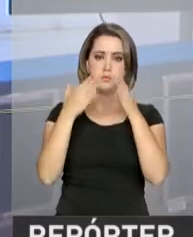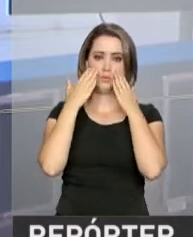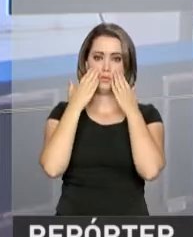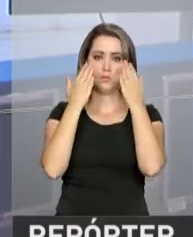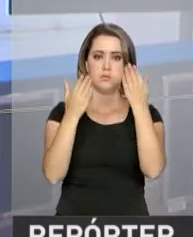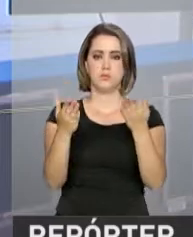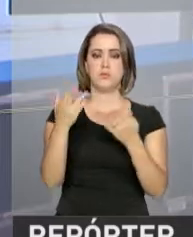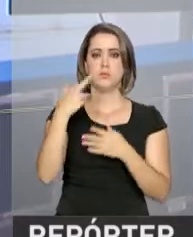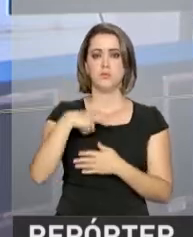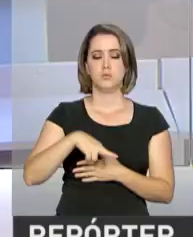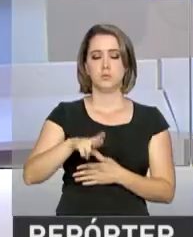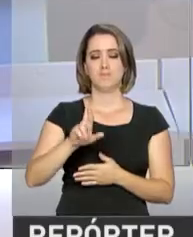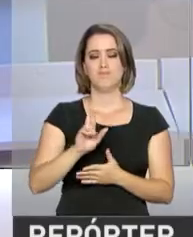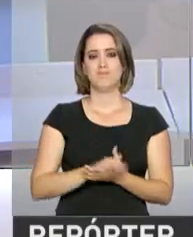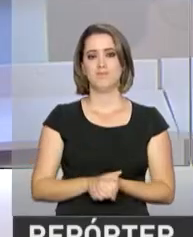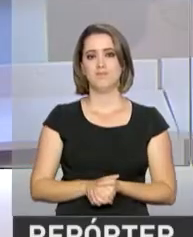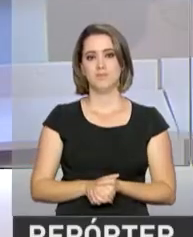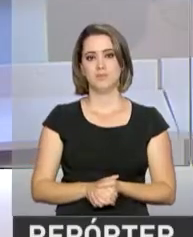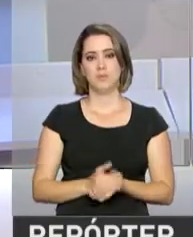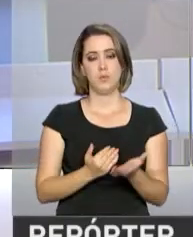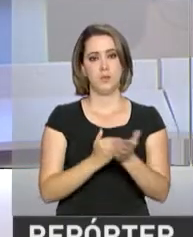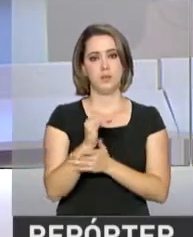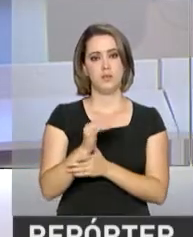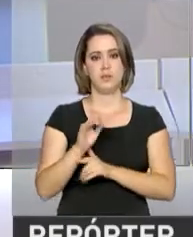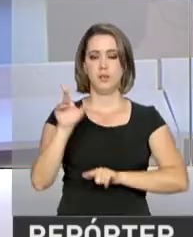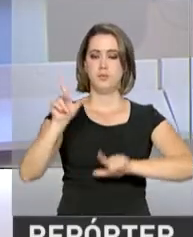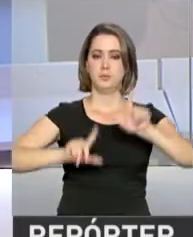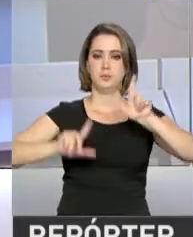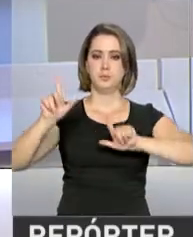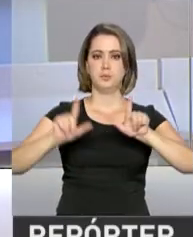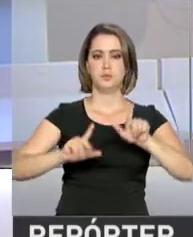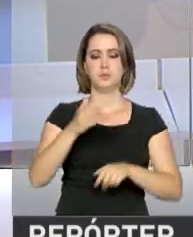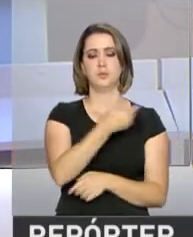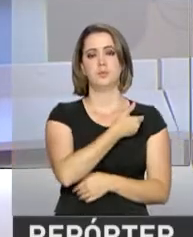na nossa próxima edição. Continue com a gente aqui